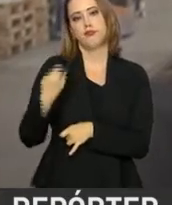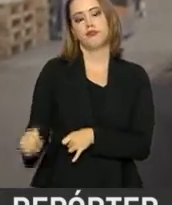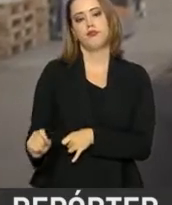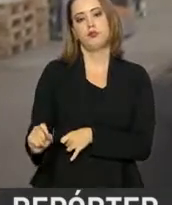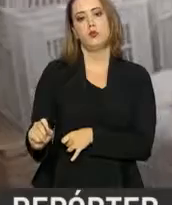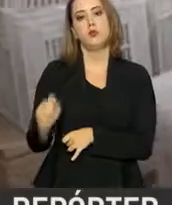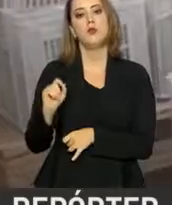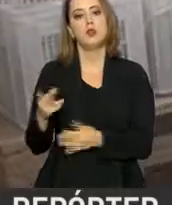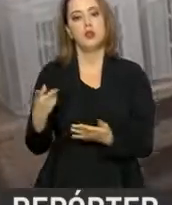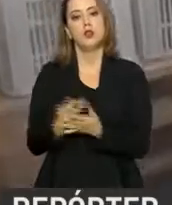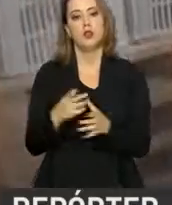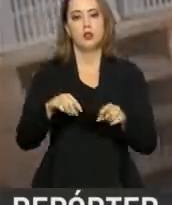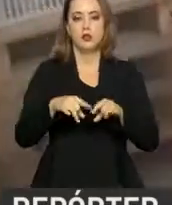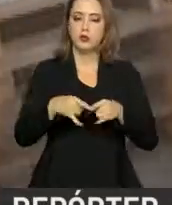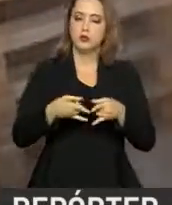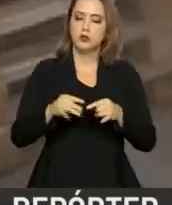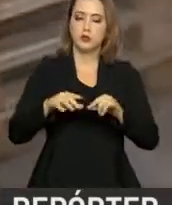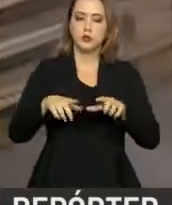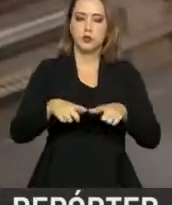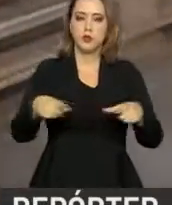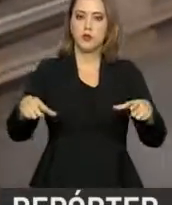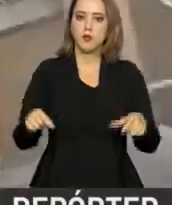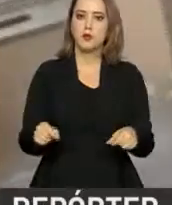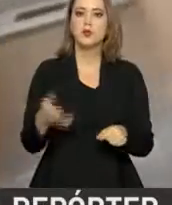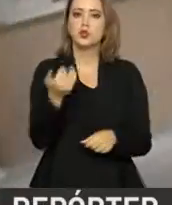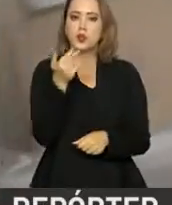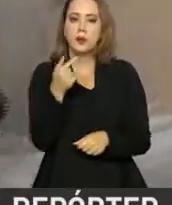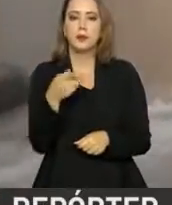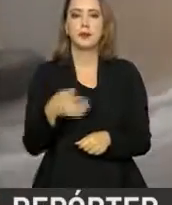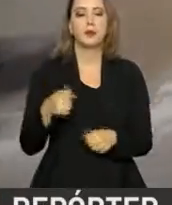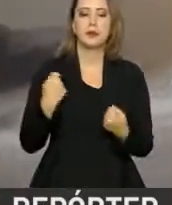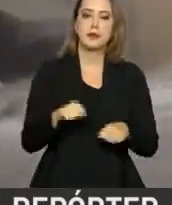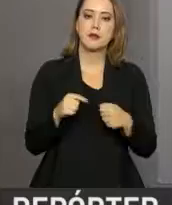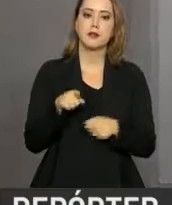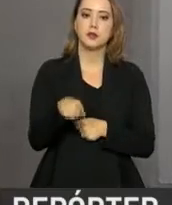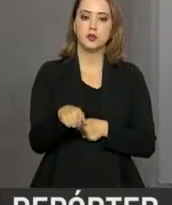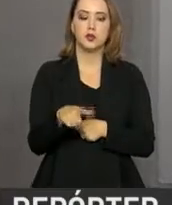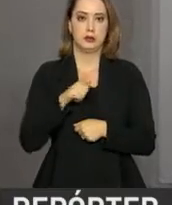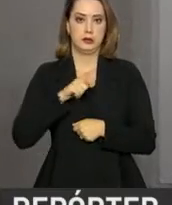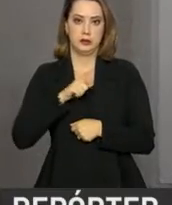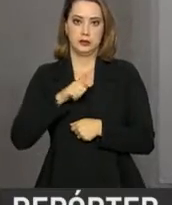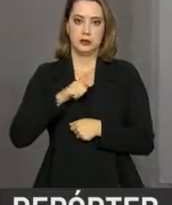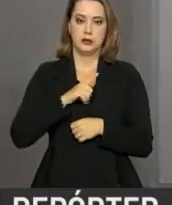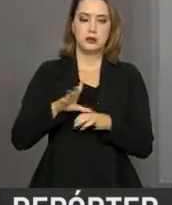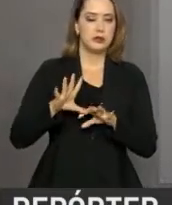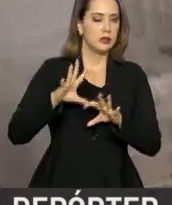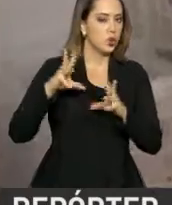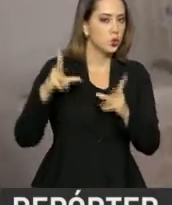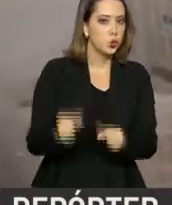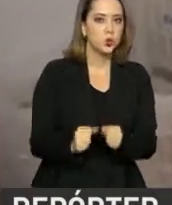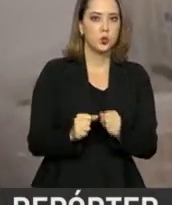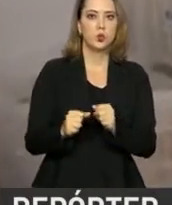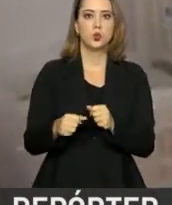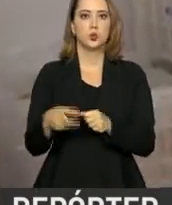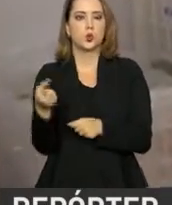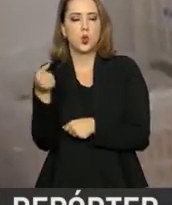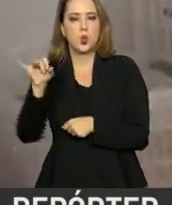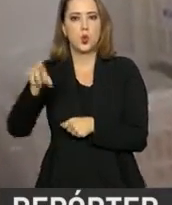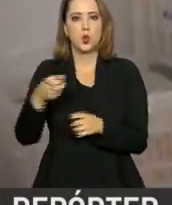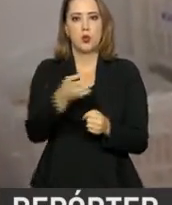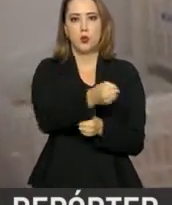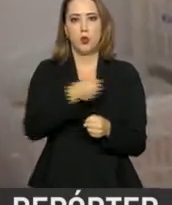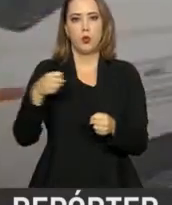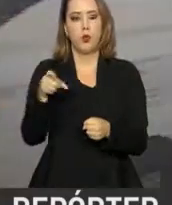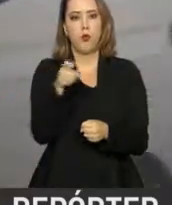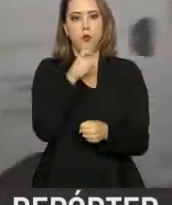de quem precisa unidades do sesc de todo o estado buscam as doações têm até câmara frigorífica garantir que nada